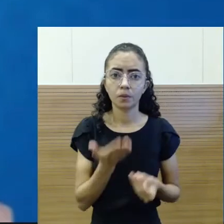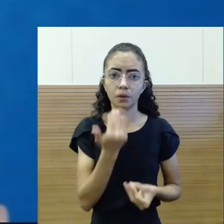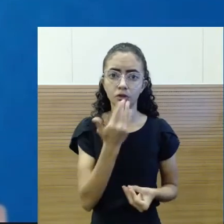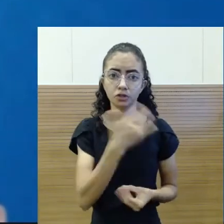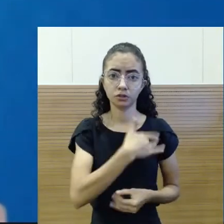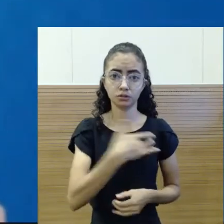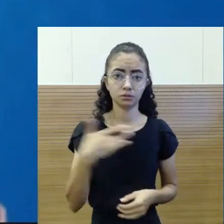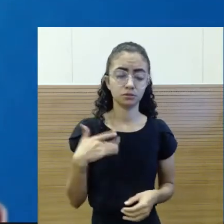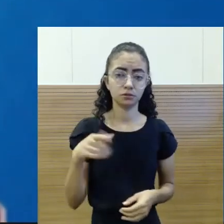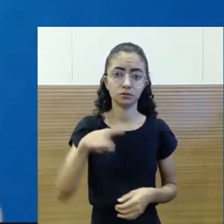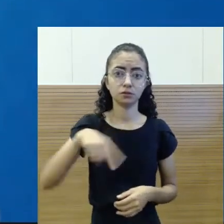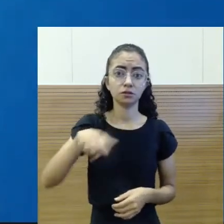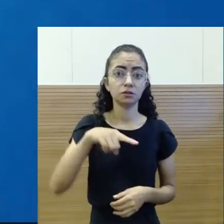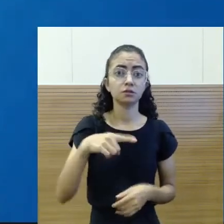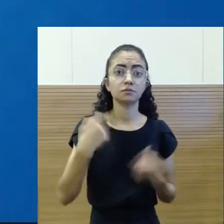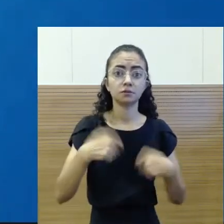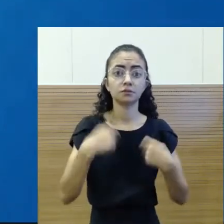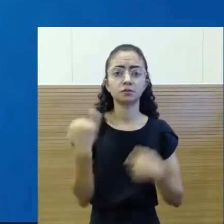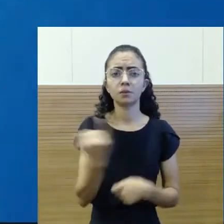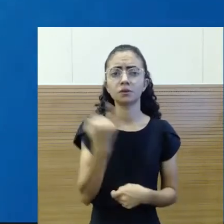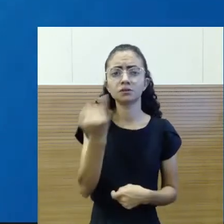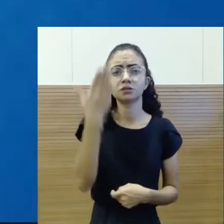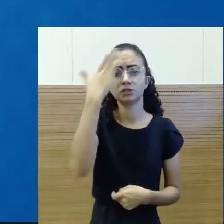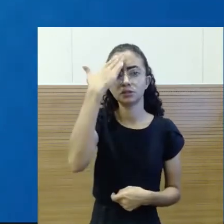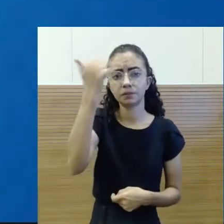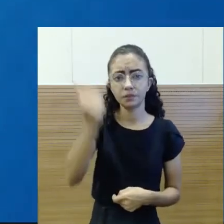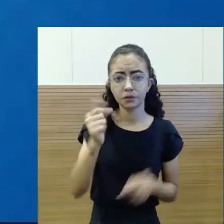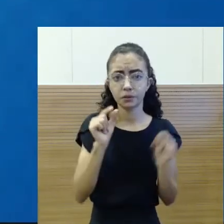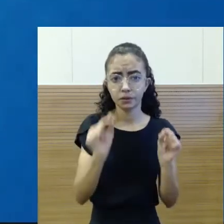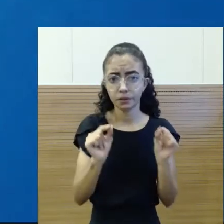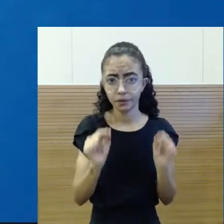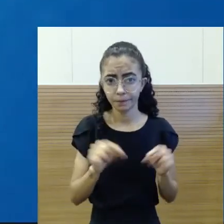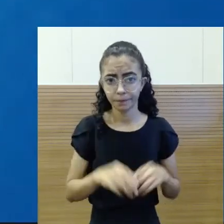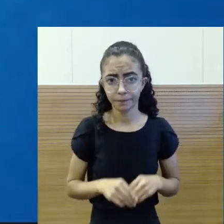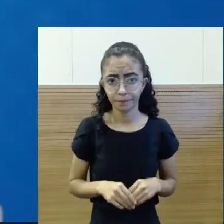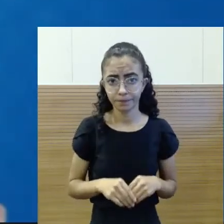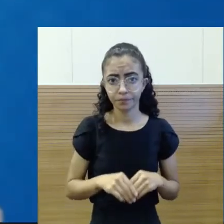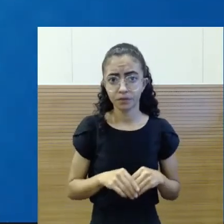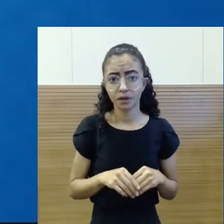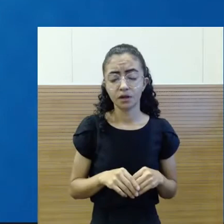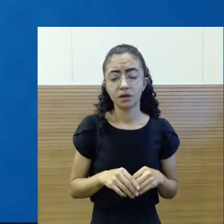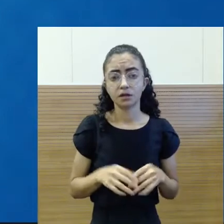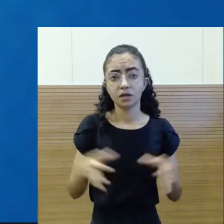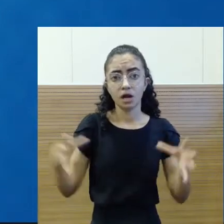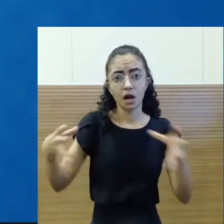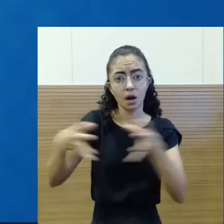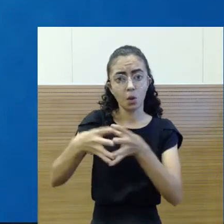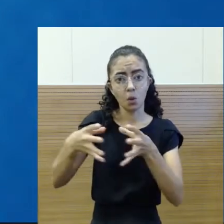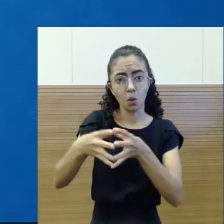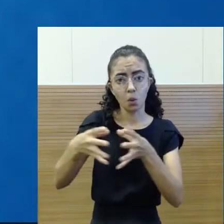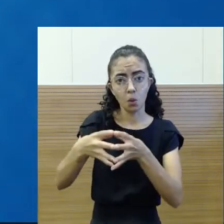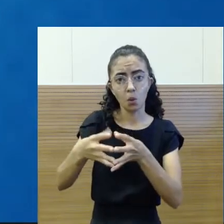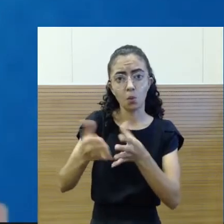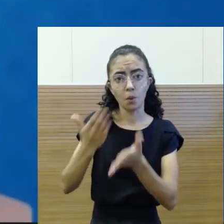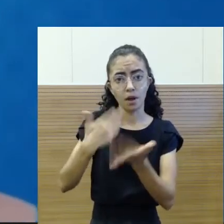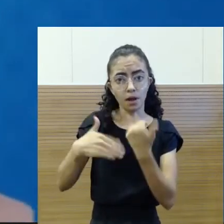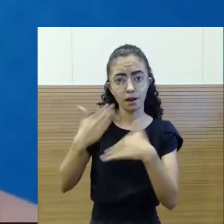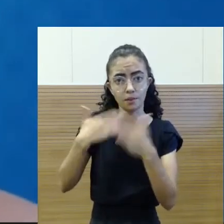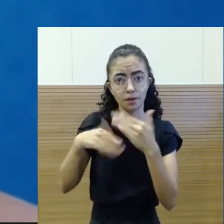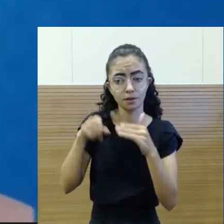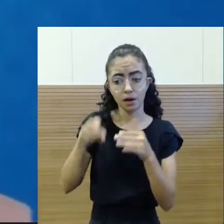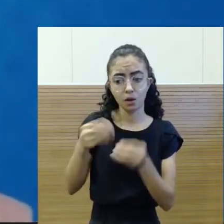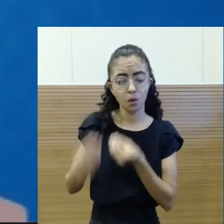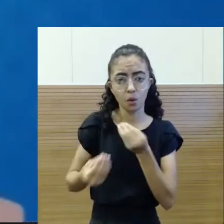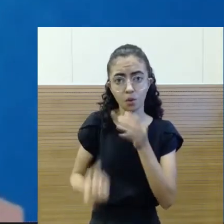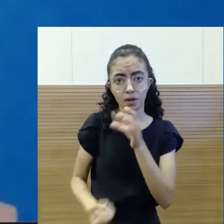é importante saber que o design da cúpula alimentar foi de